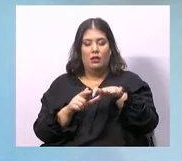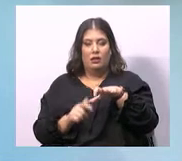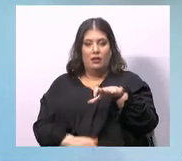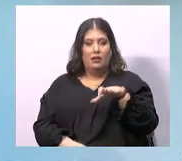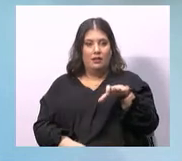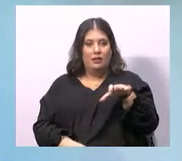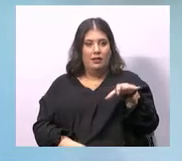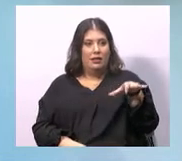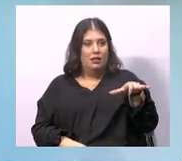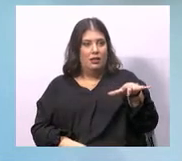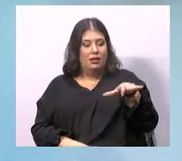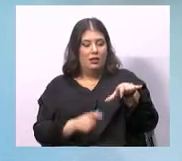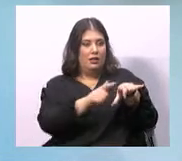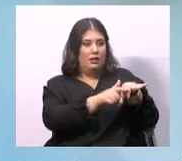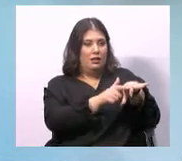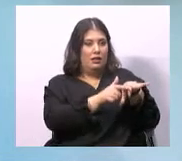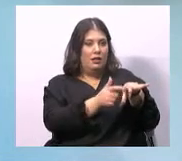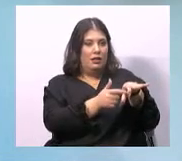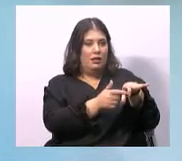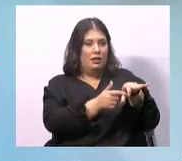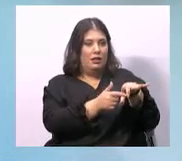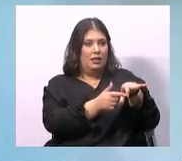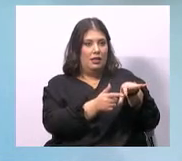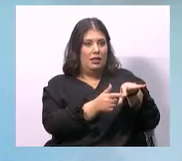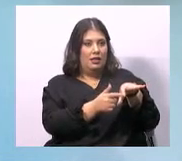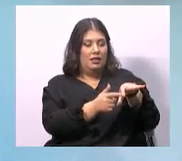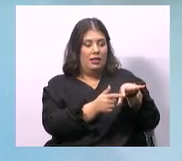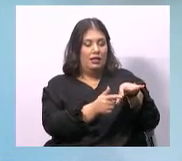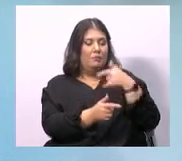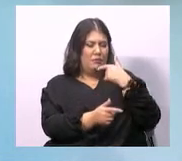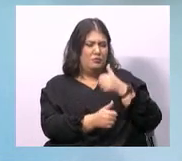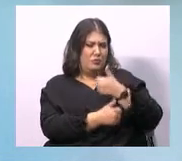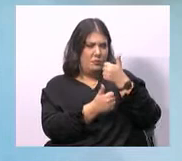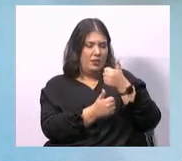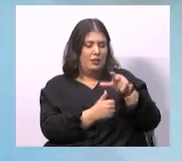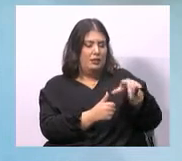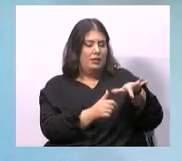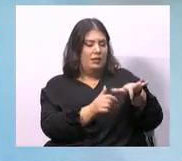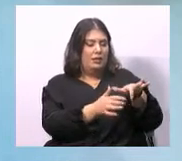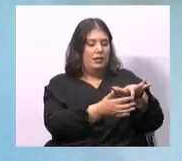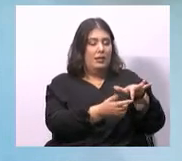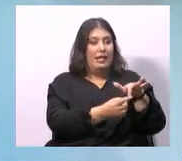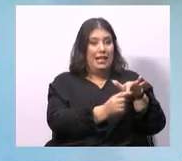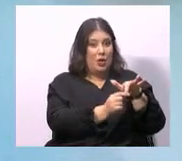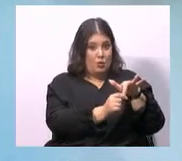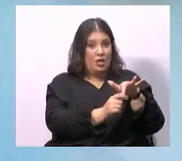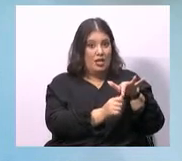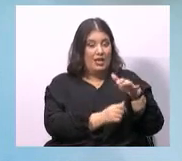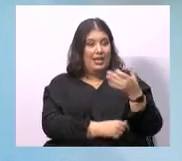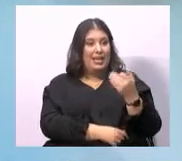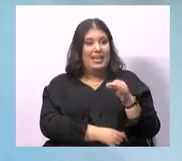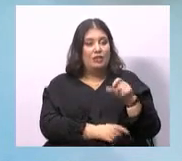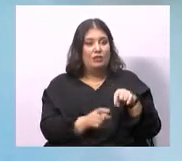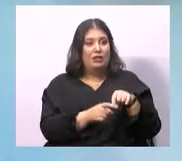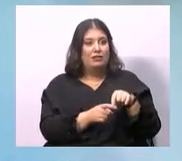fazer isto, portanto, esta unha, eu estou a exagerar um bocadinho, mas é para as pessoas perceberem lá em casa, ao fazer isto, naturalmente que esta